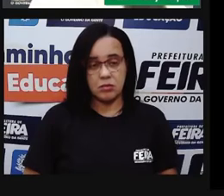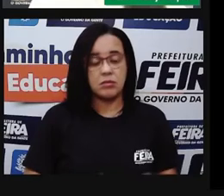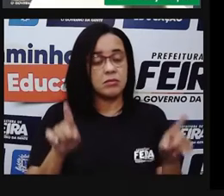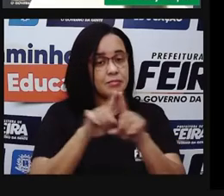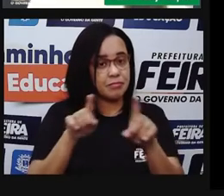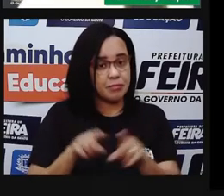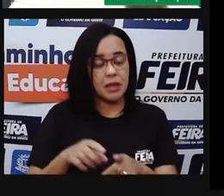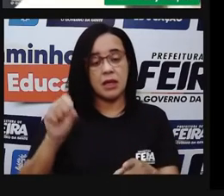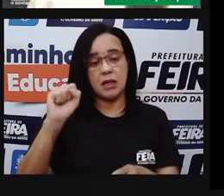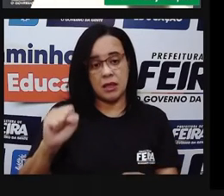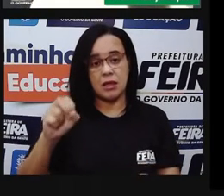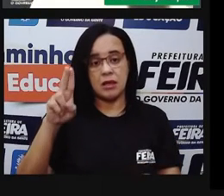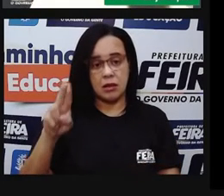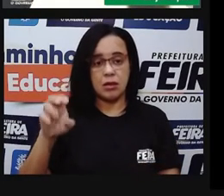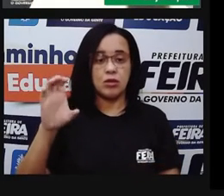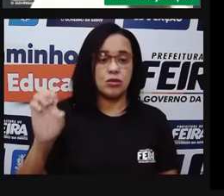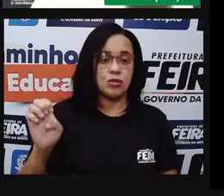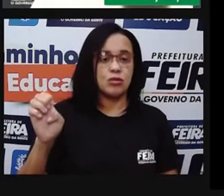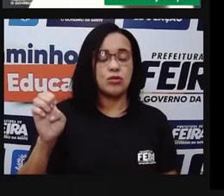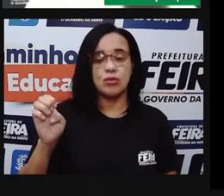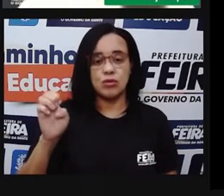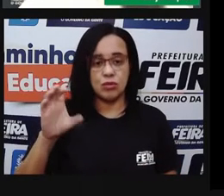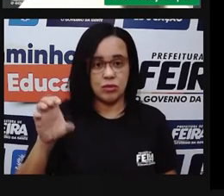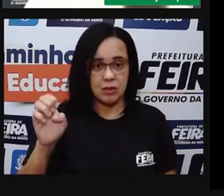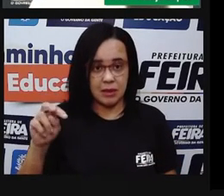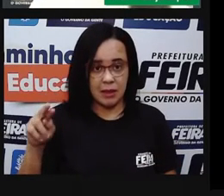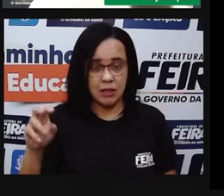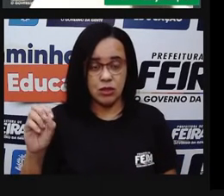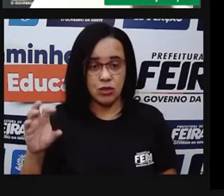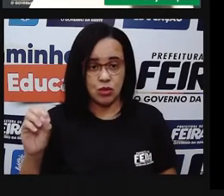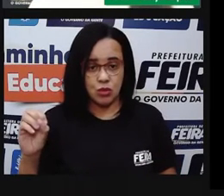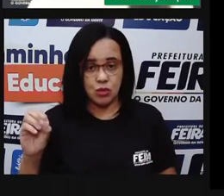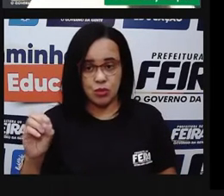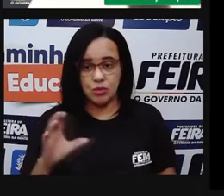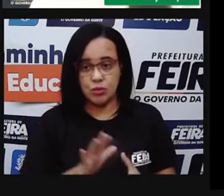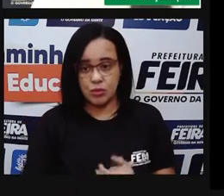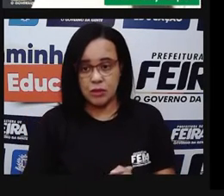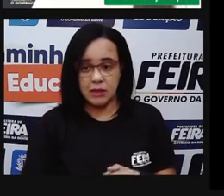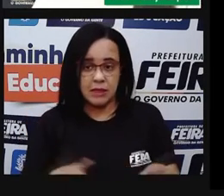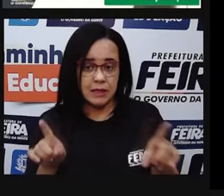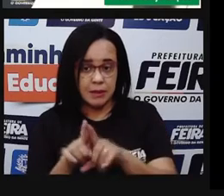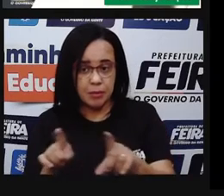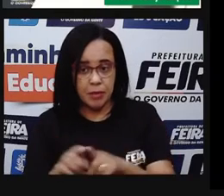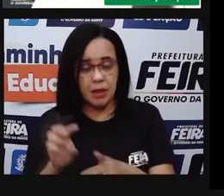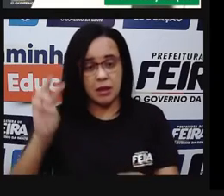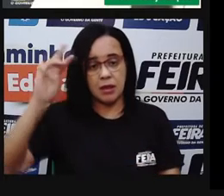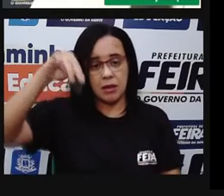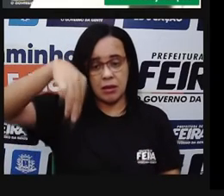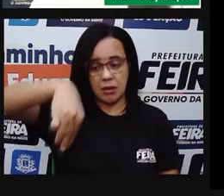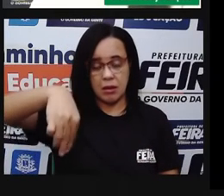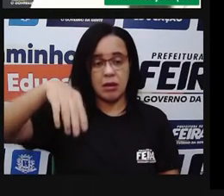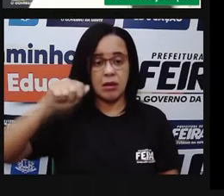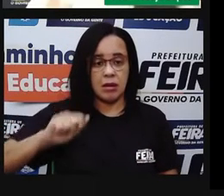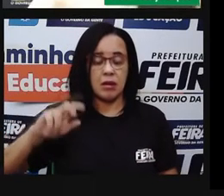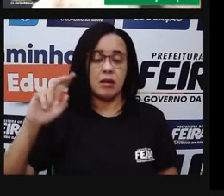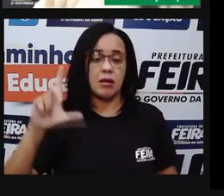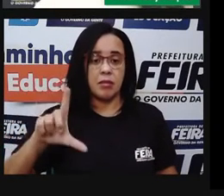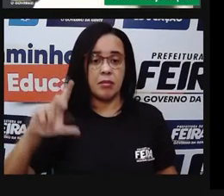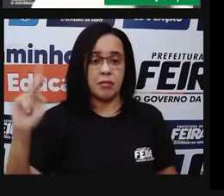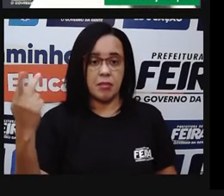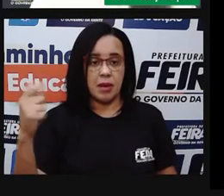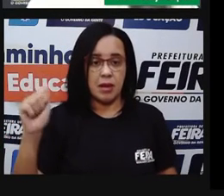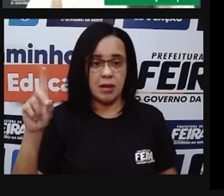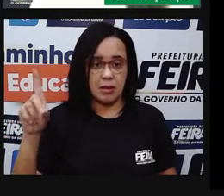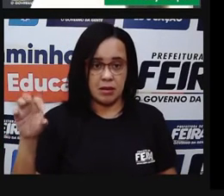malhado. Depois da gente acompanhar um pouquinho, né, da história de vida de Roberval, eu quero propor a vocês um estudo. Eu quero fazer um estudo